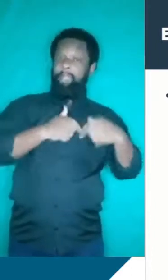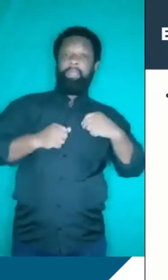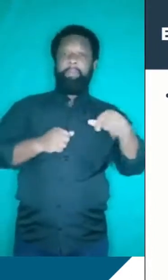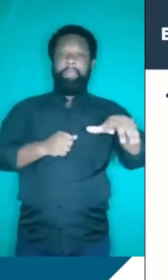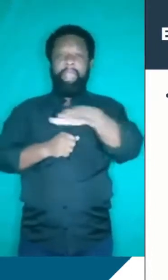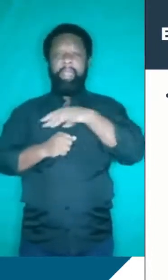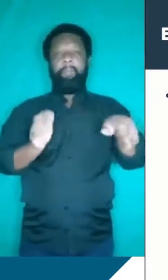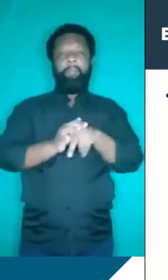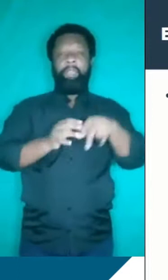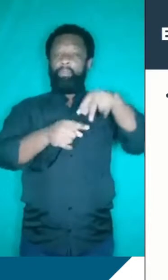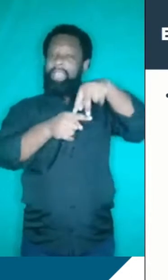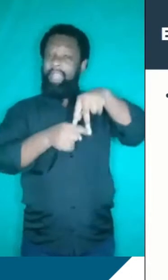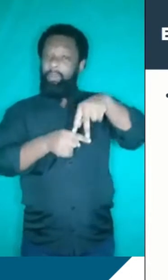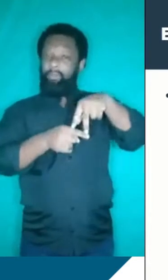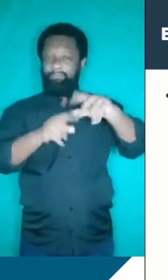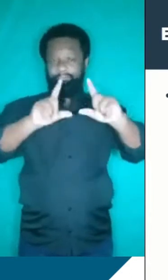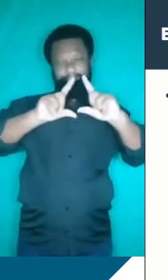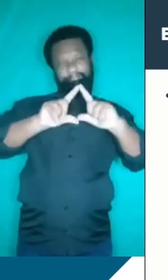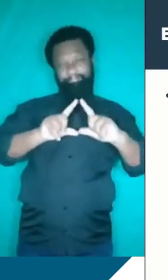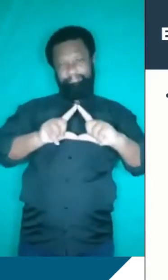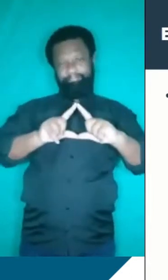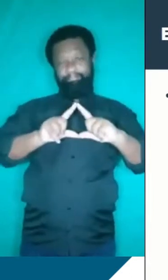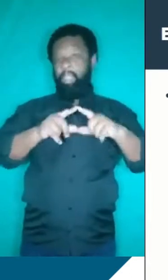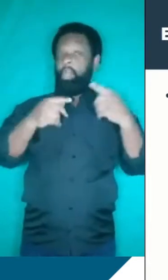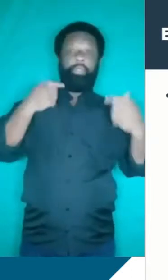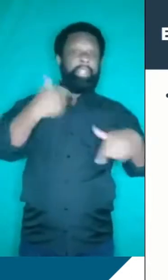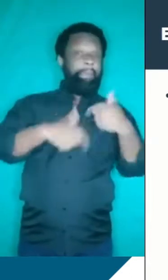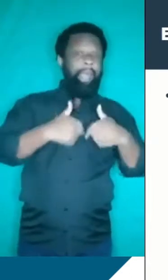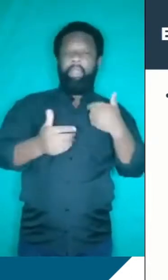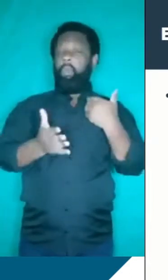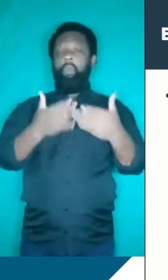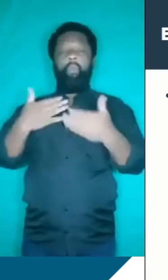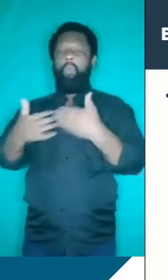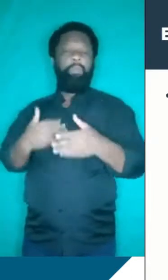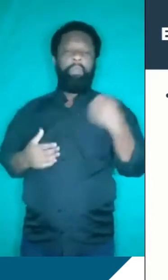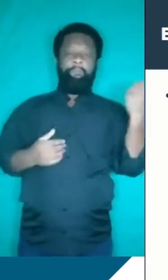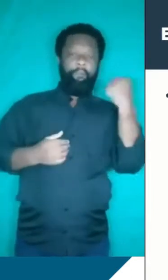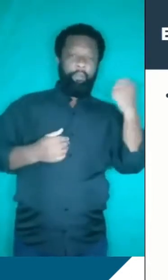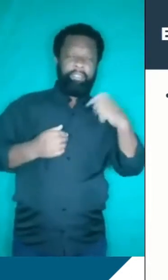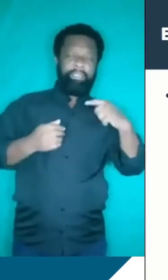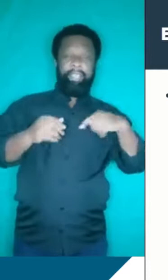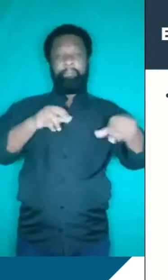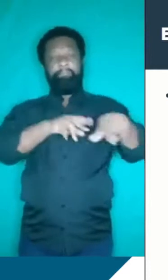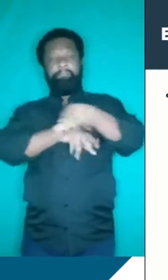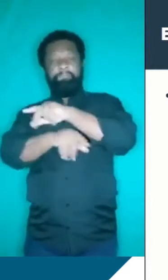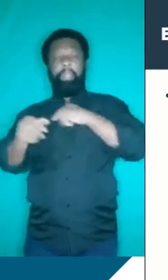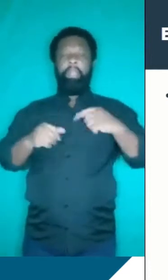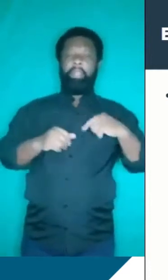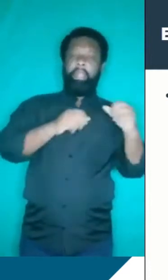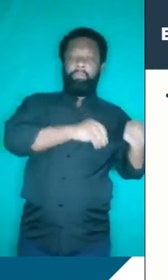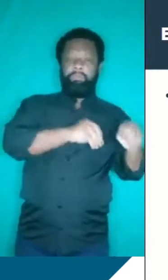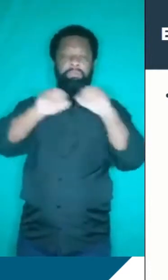é a área do triângulo. O trabalho de qualquer força, quando a gente tem um gráfico de uma força variando pela posição,